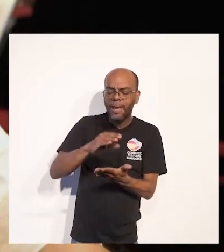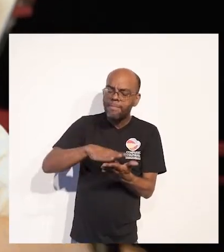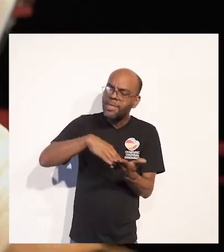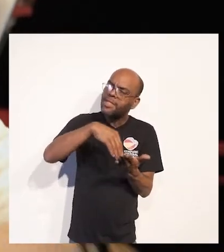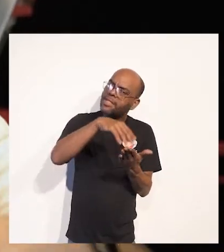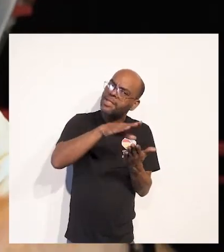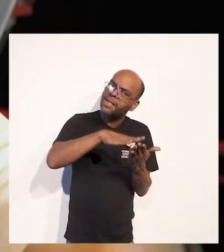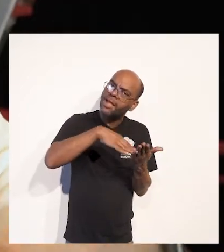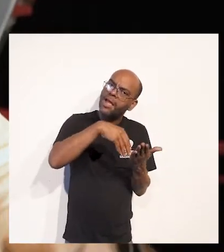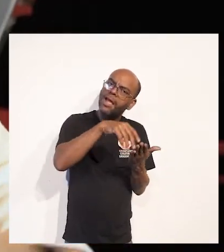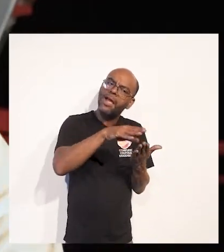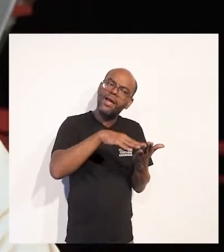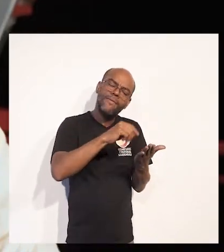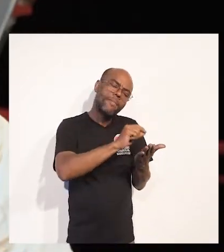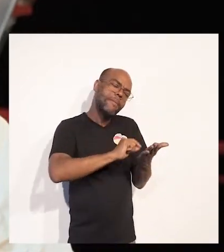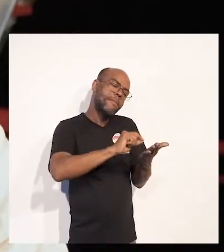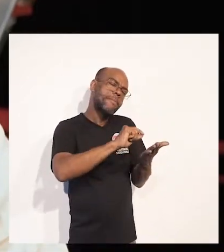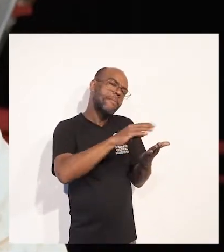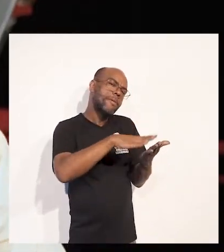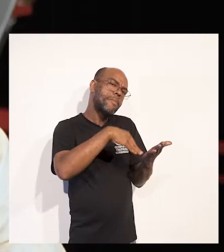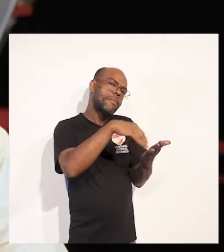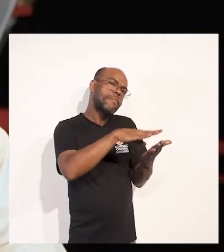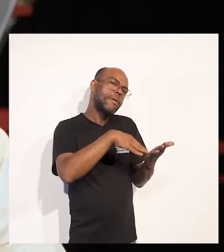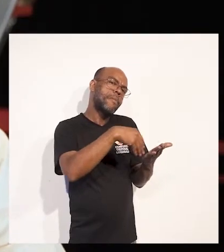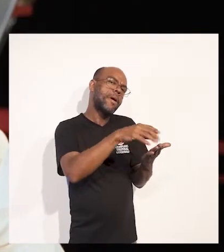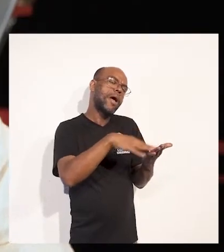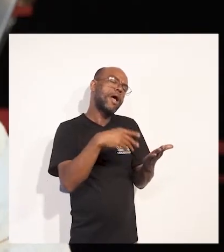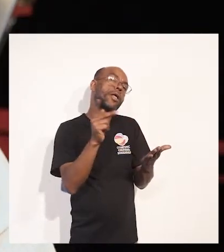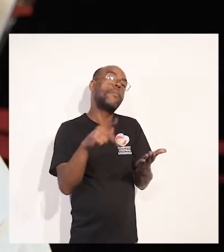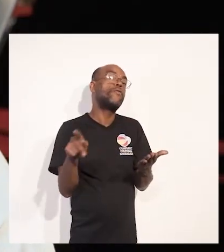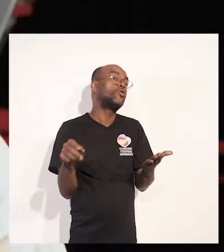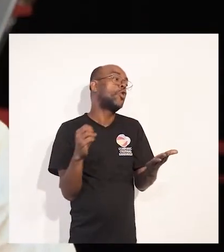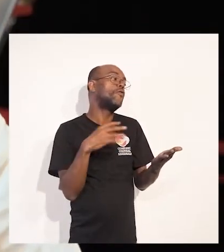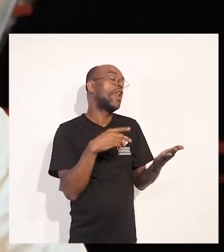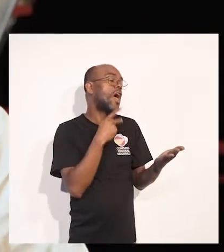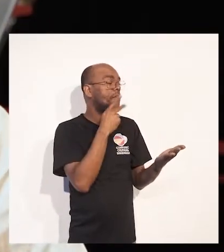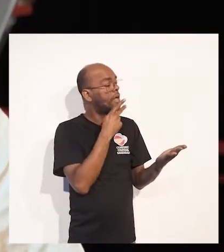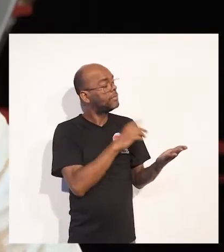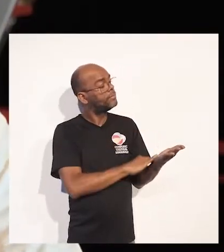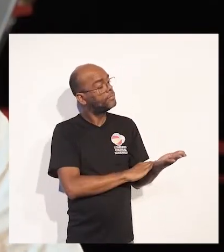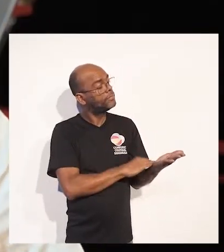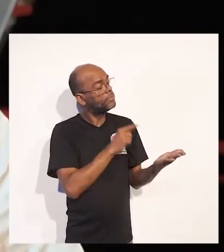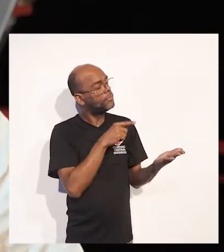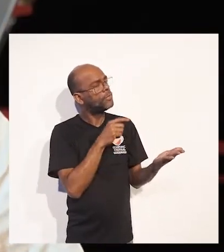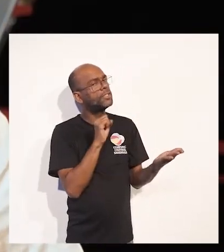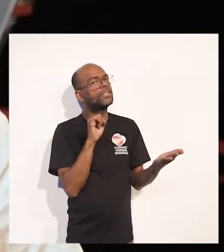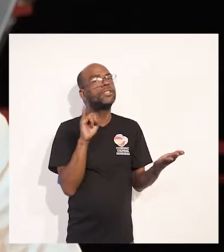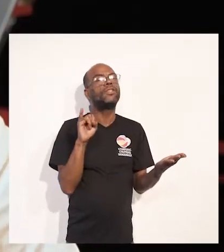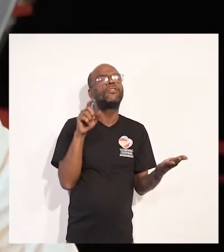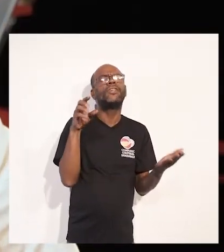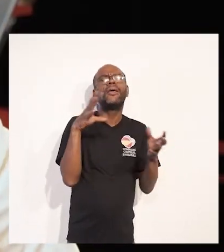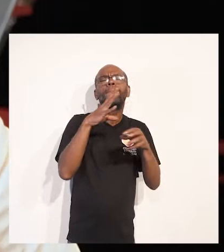as cores lá, tinta guache nas cartolinas, e que a sua professora ou o seu professor falava, se você